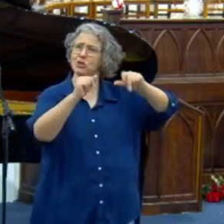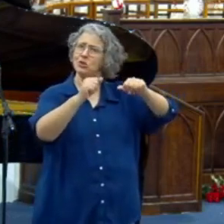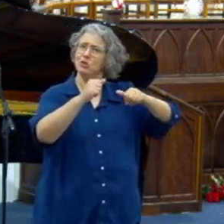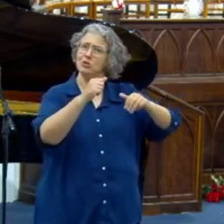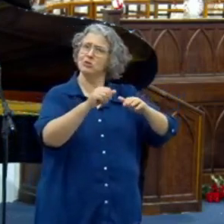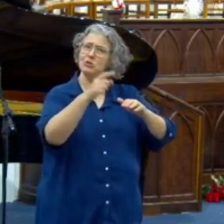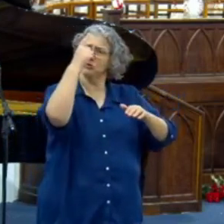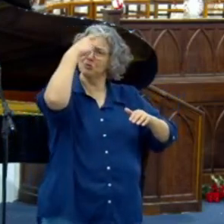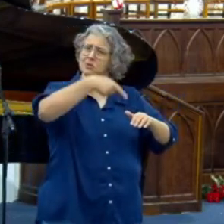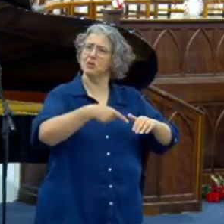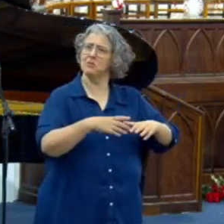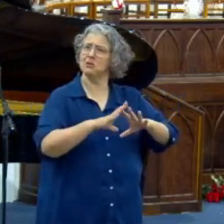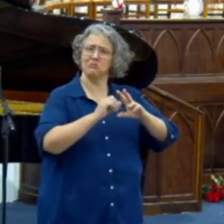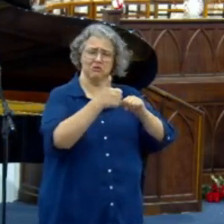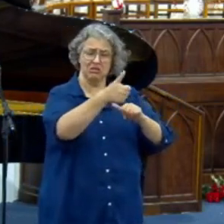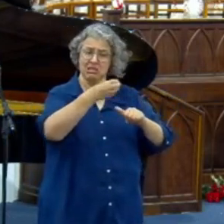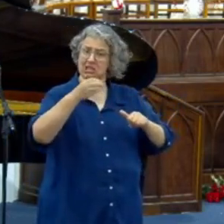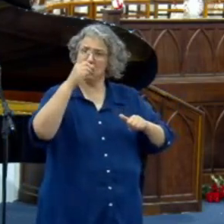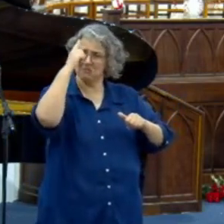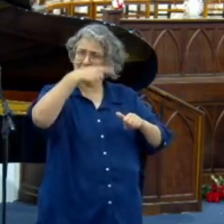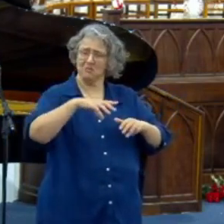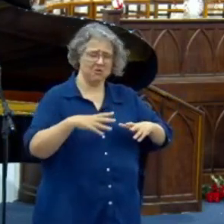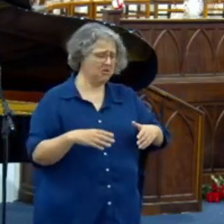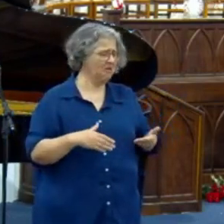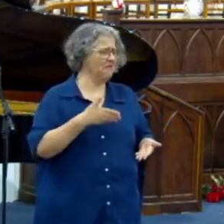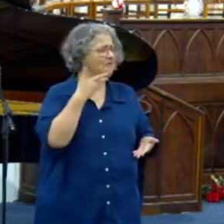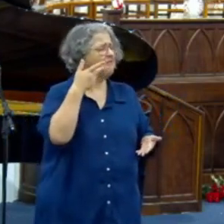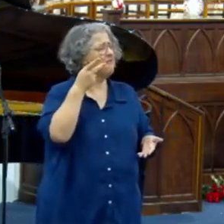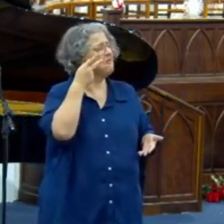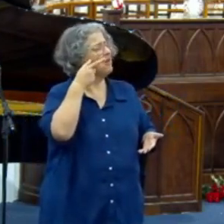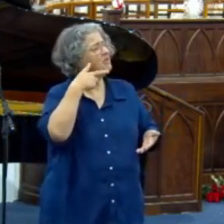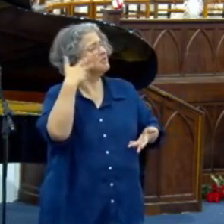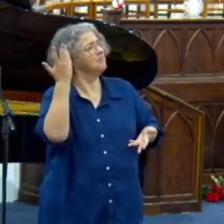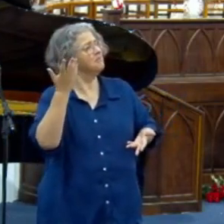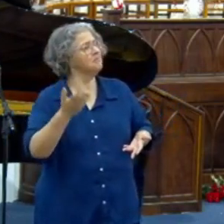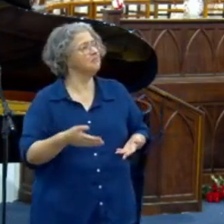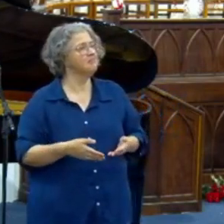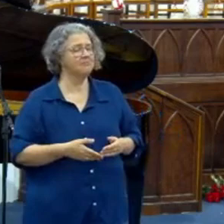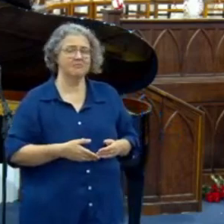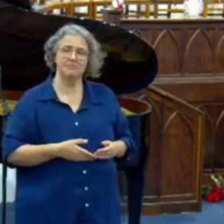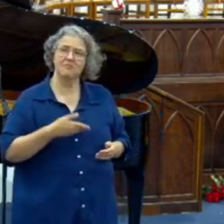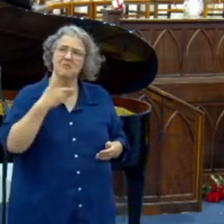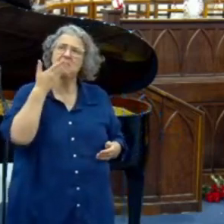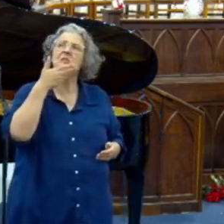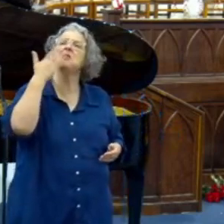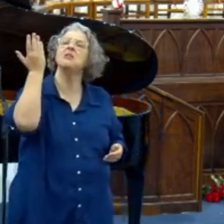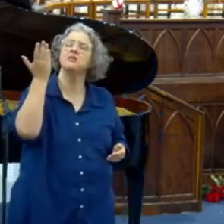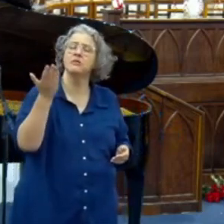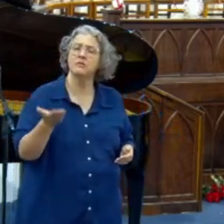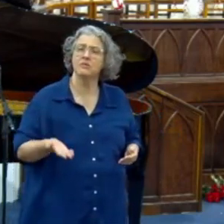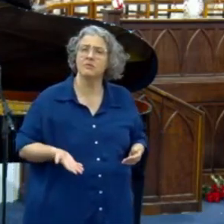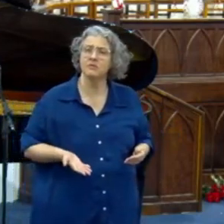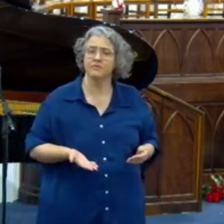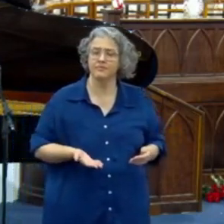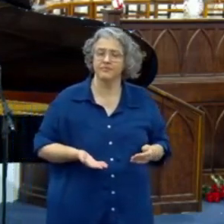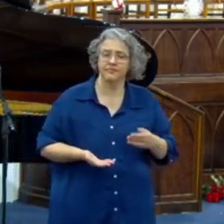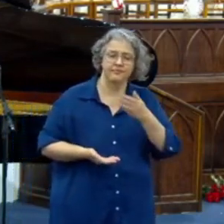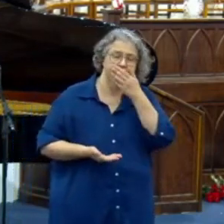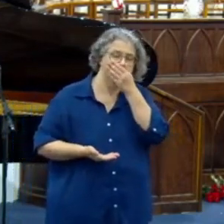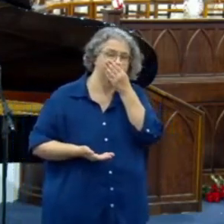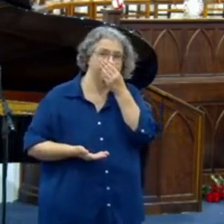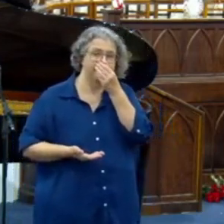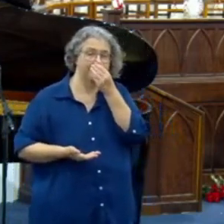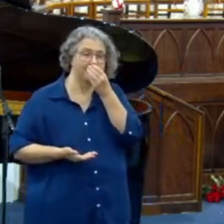língua, se é só isso? Mas será que esse é o relacionamento que Deus quer? O que Deus quer é que os seus filhos recitem os